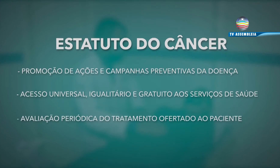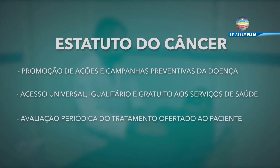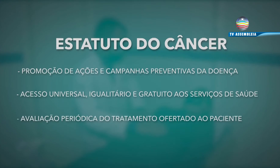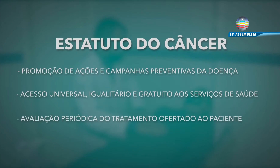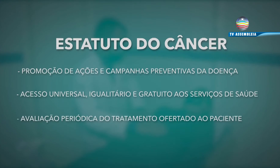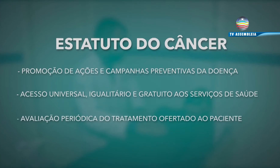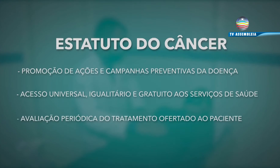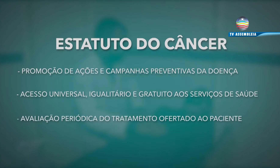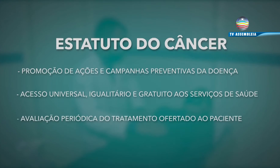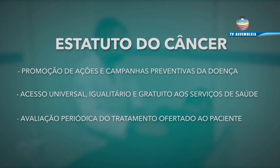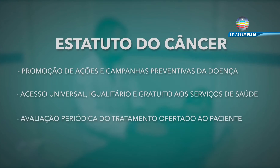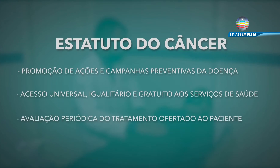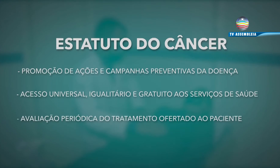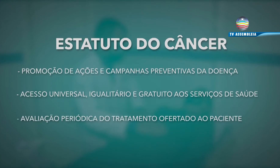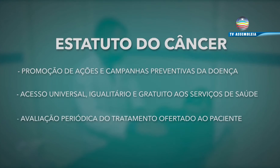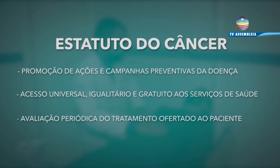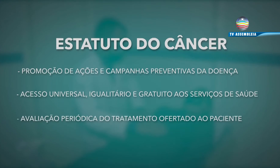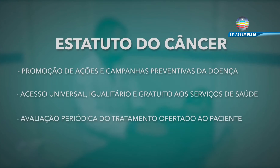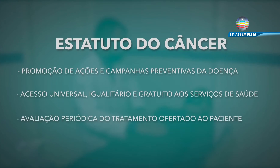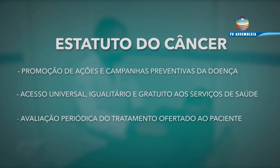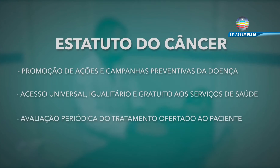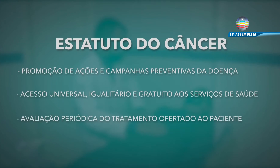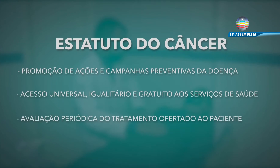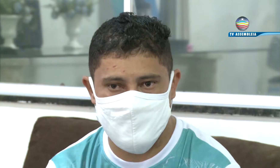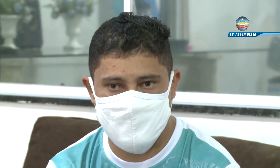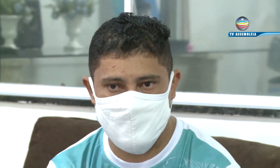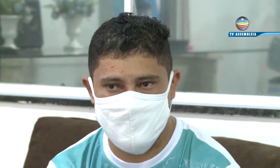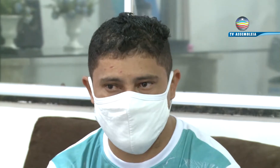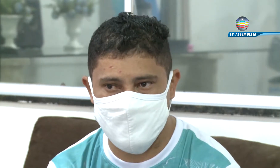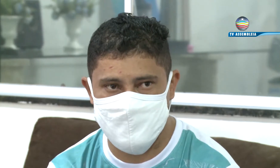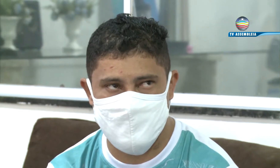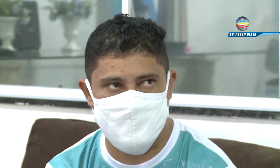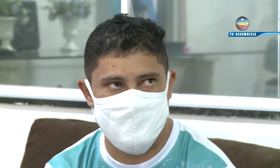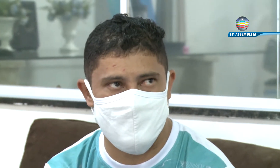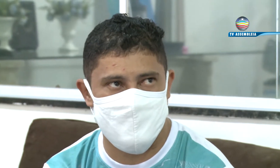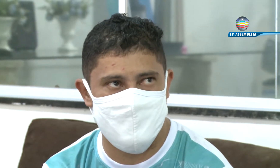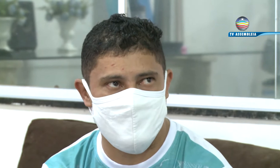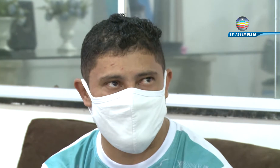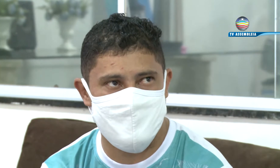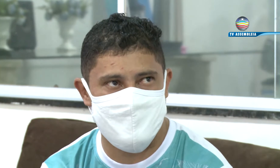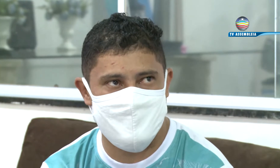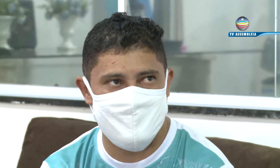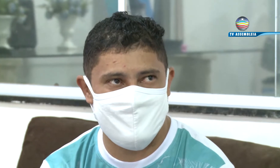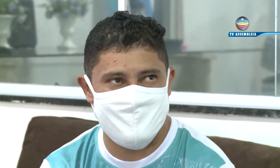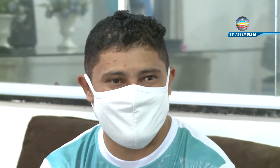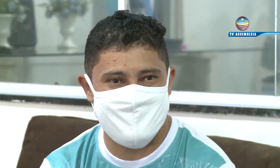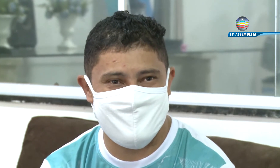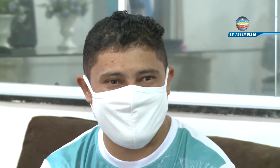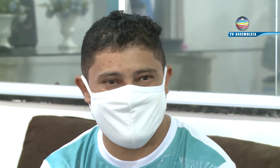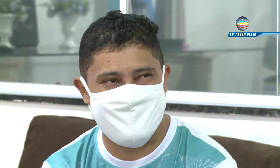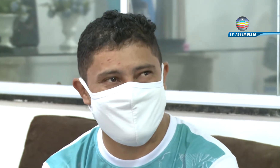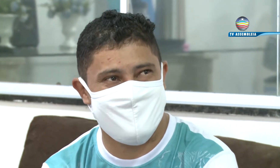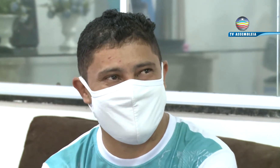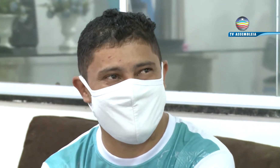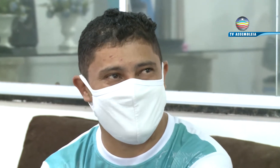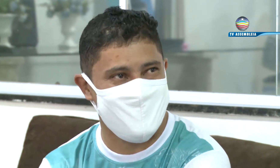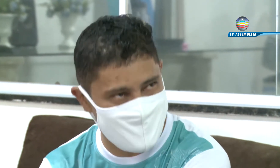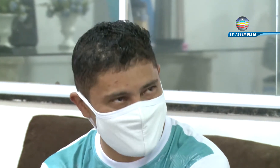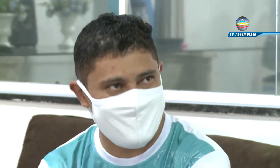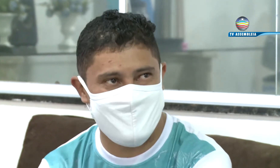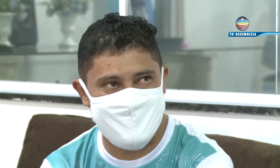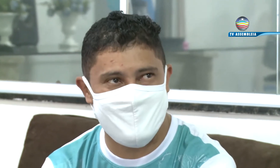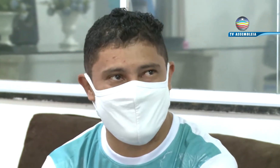avaliação periódica do tratamento ofertado ao paciente. O Antônio é outro paciente que enfrenta a longa rotina